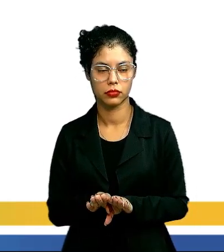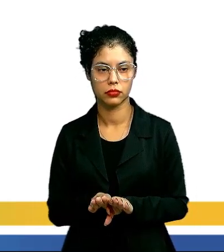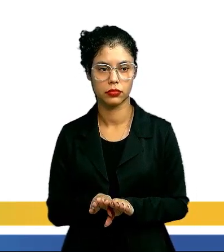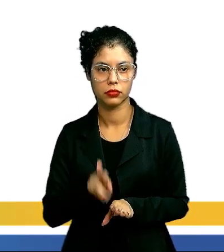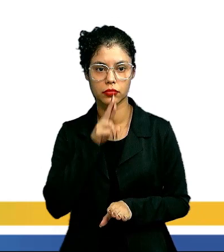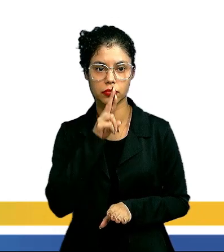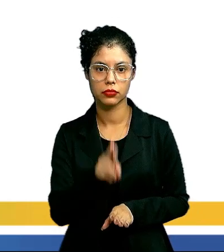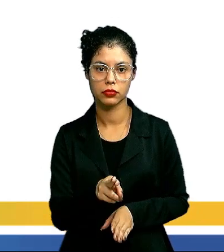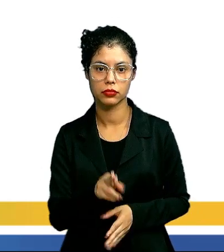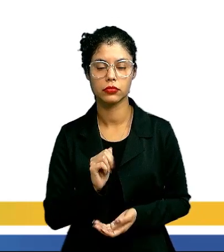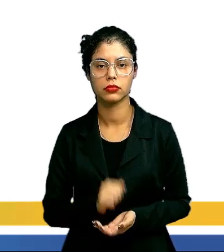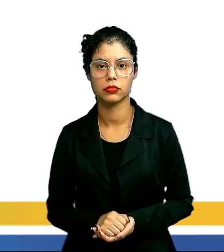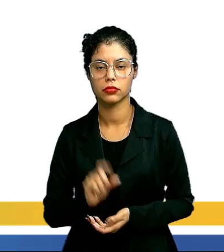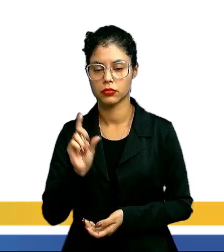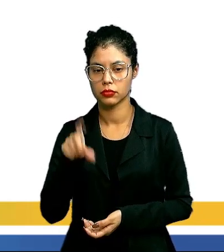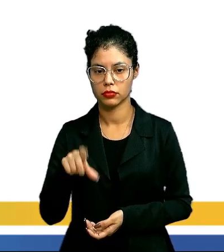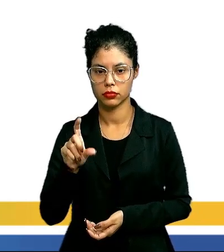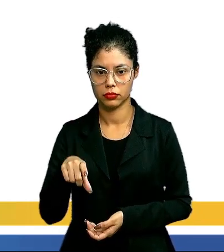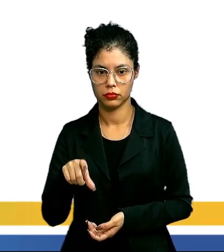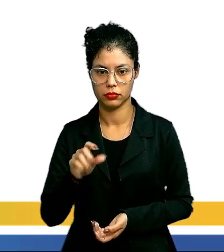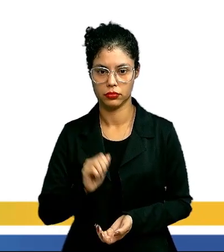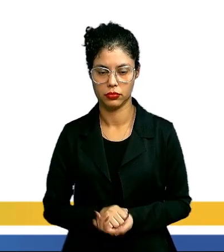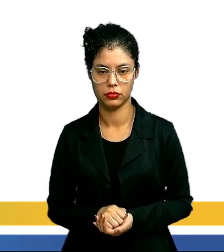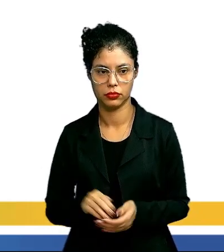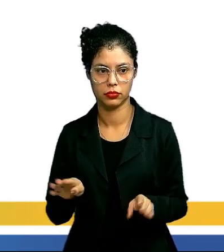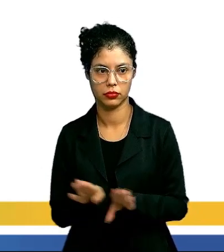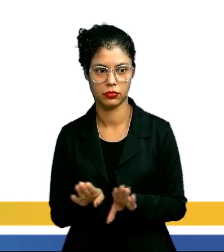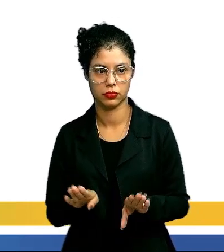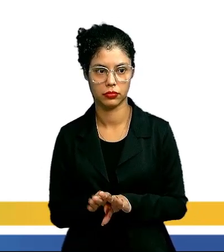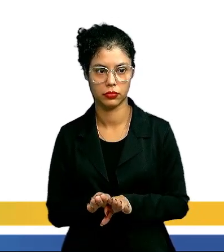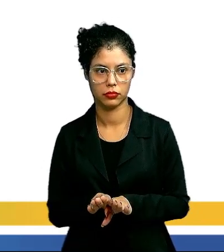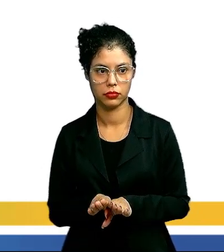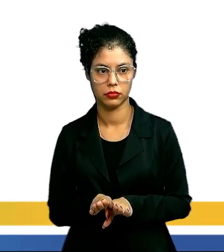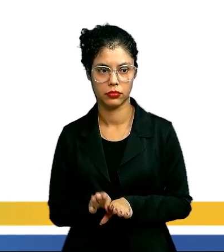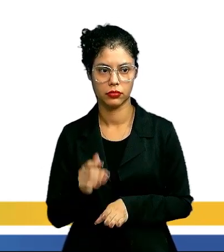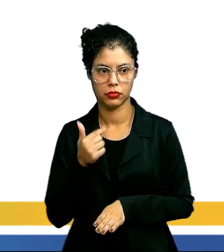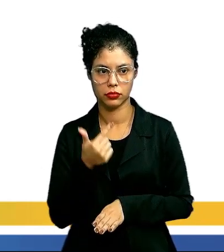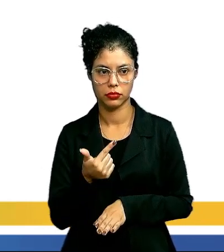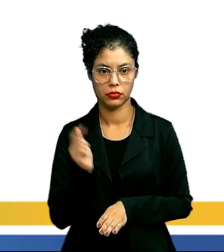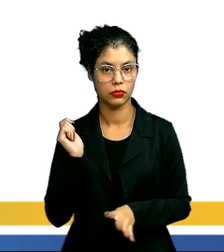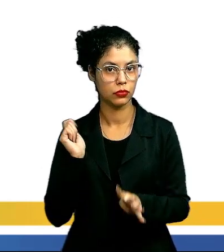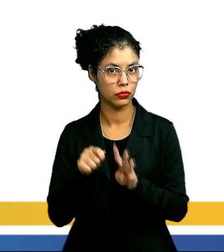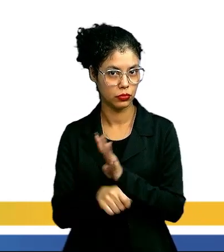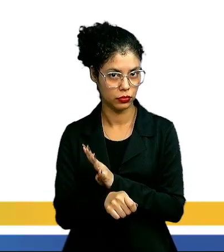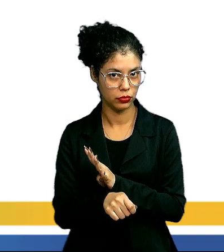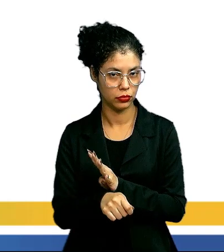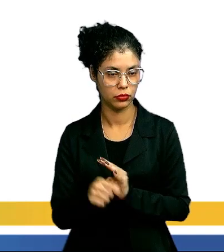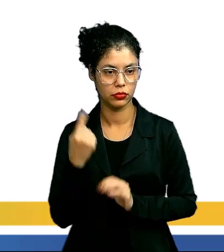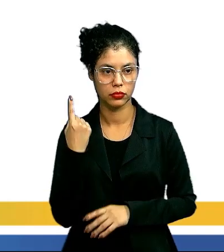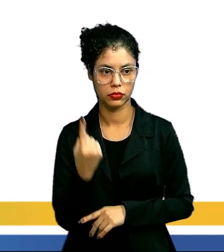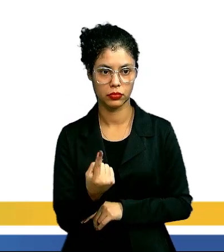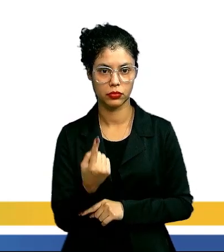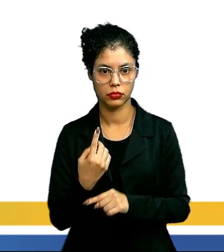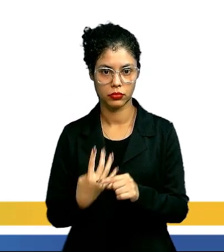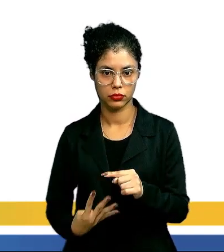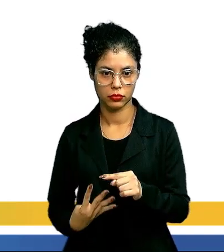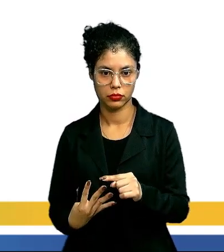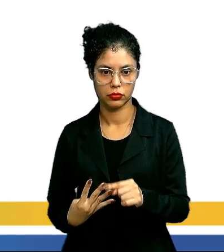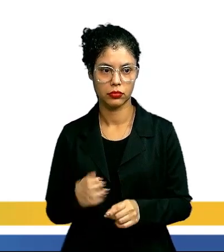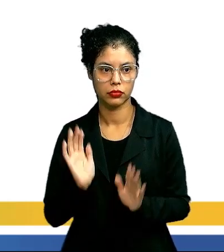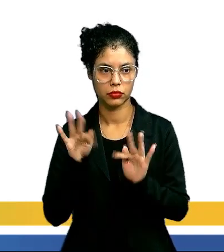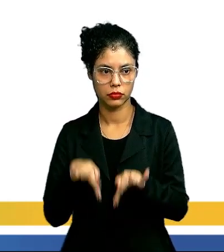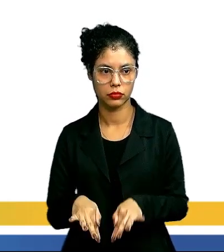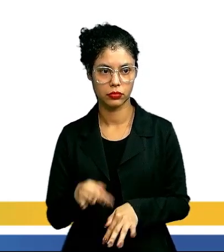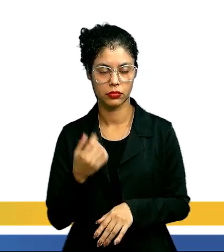renegociou essa dívida com cartão de crédito e ela vai pagar o final de dois meses ok Ela vai pagar um quarto dessa dívida